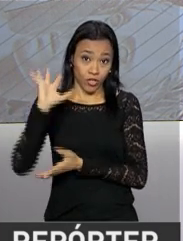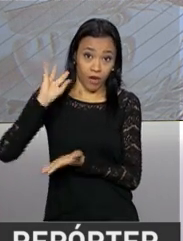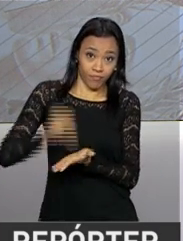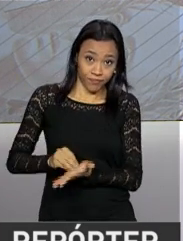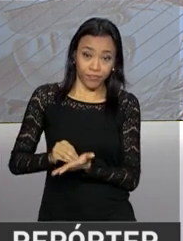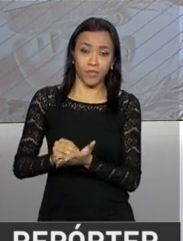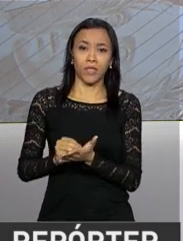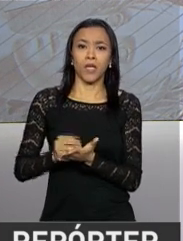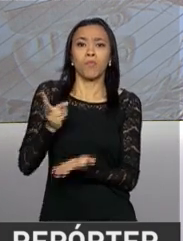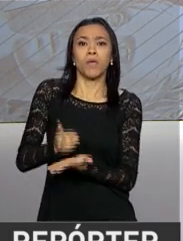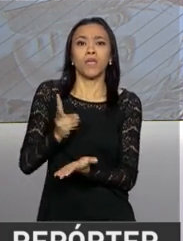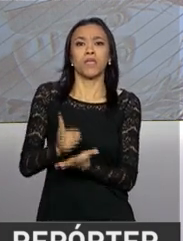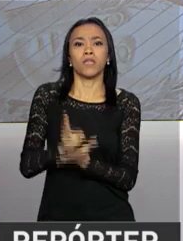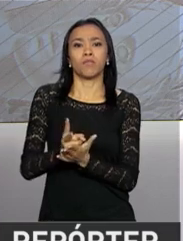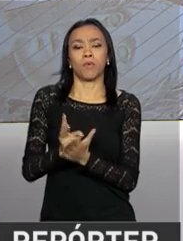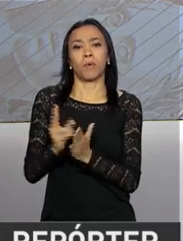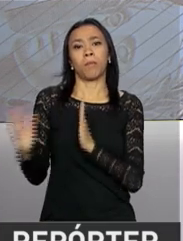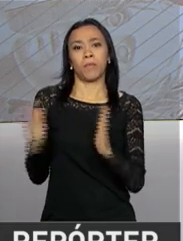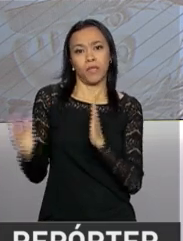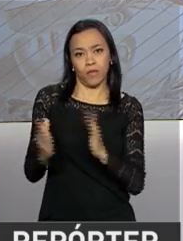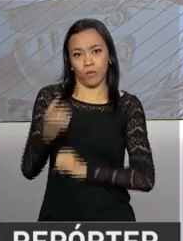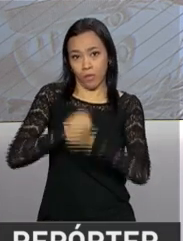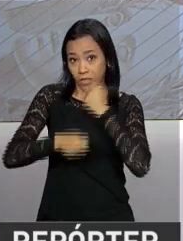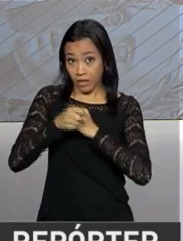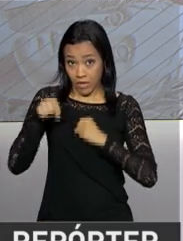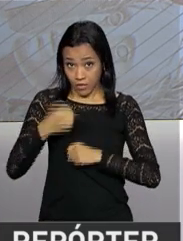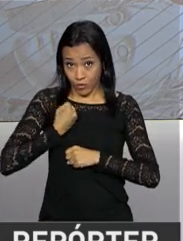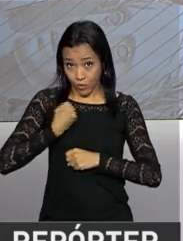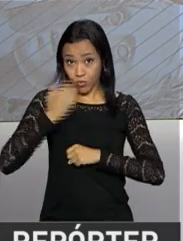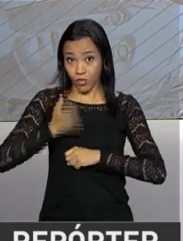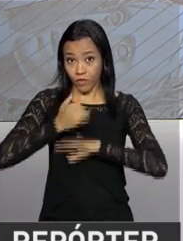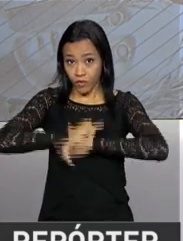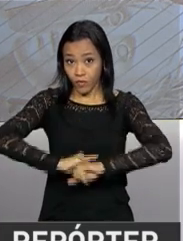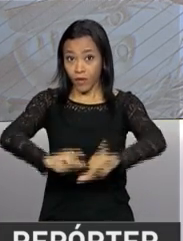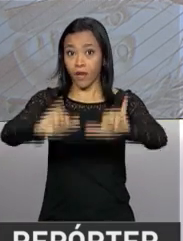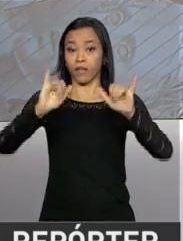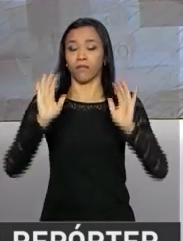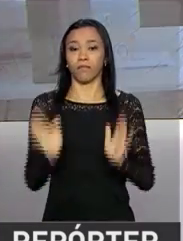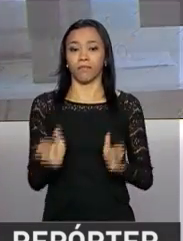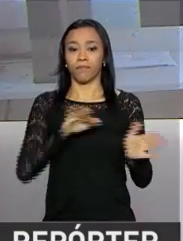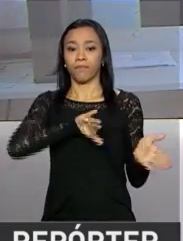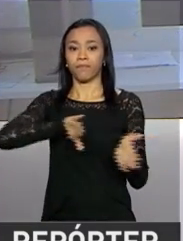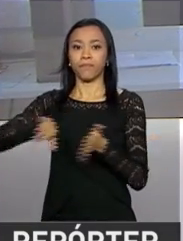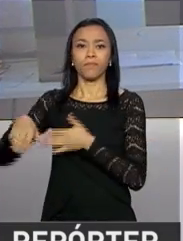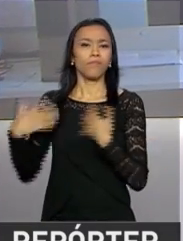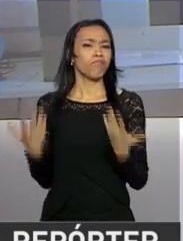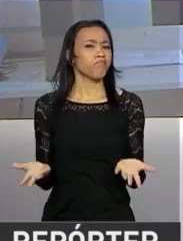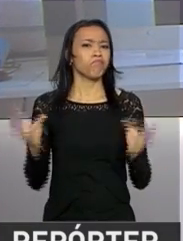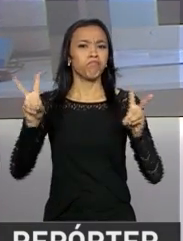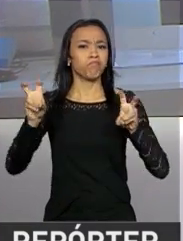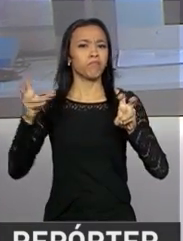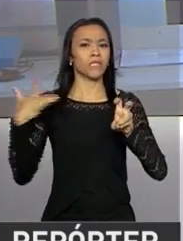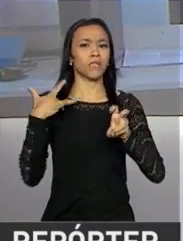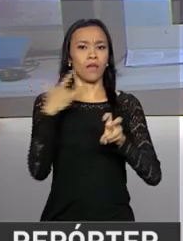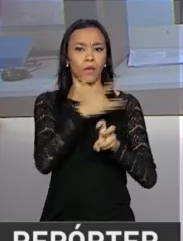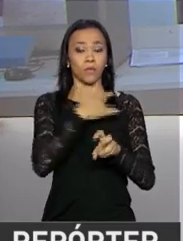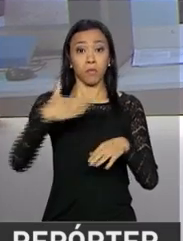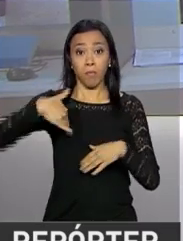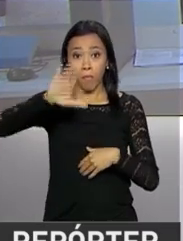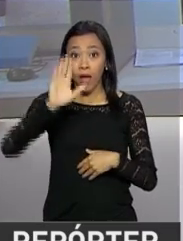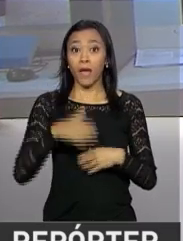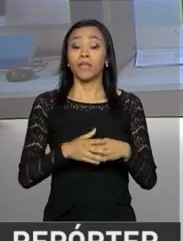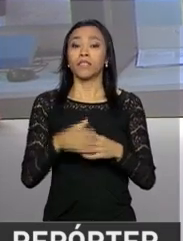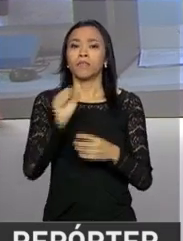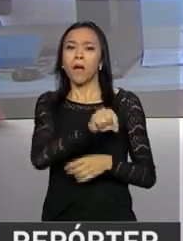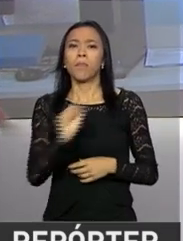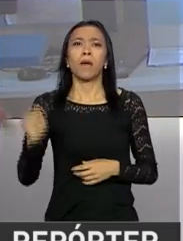registrados no mesmo período do ano passado. Todos esses números foram divulgados pelo IBGE. Vamos agora falar de saúde. Mais 99 unidades de